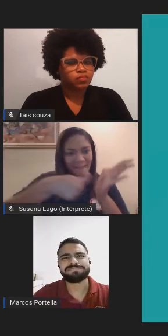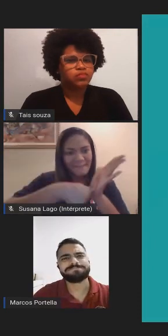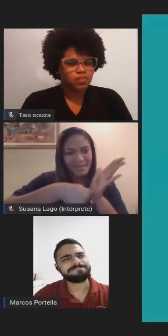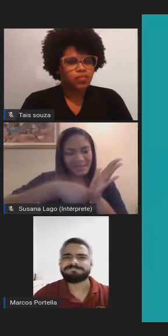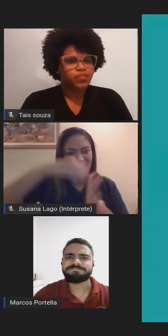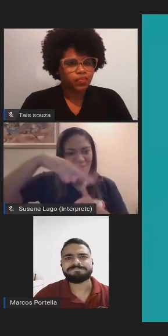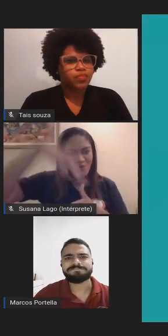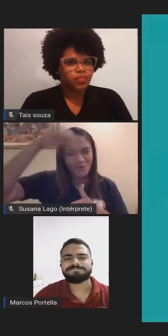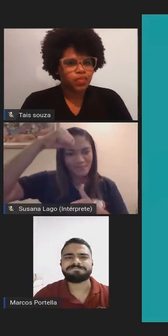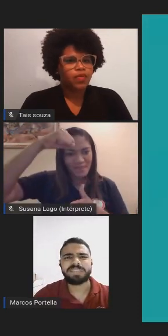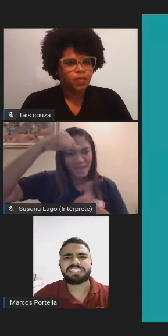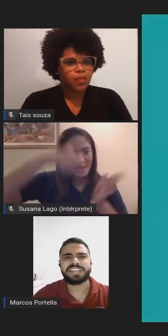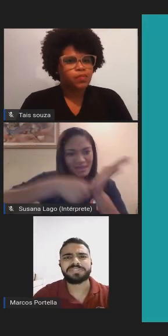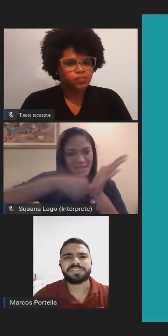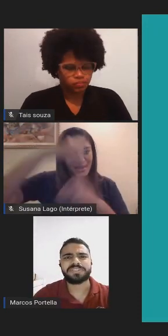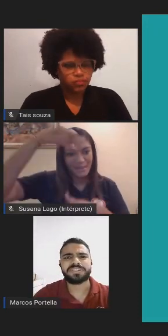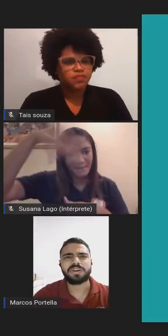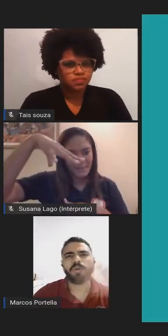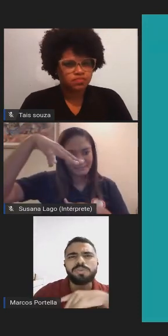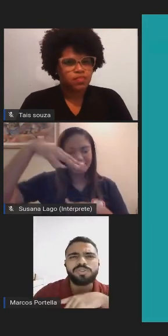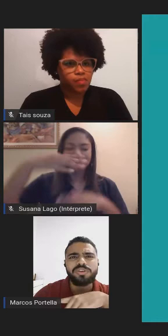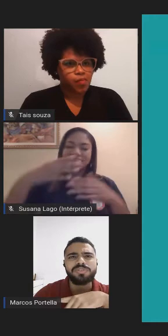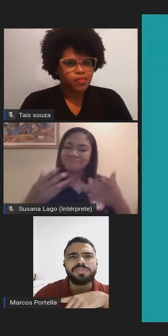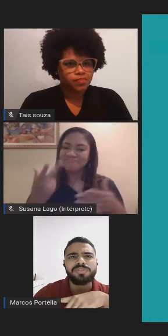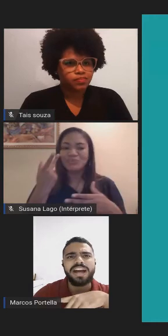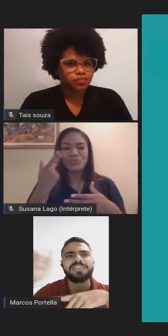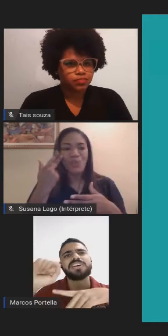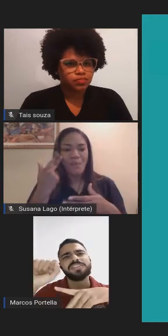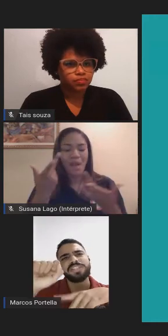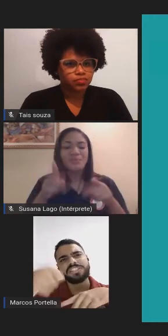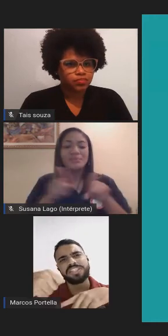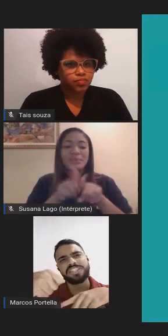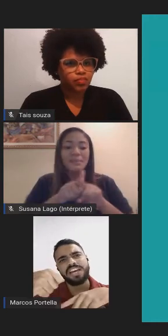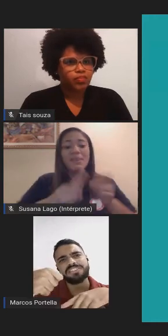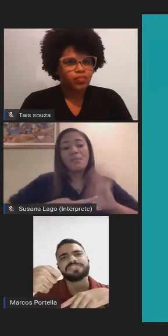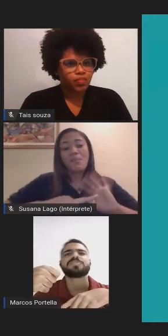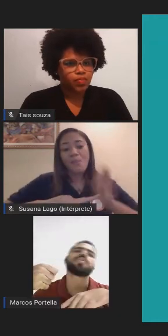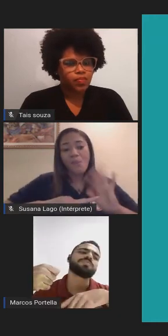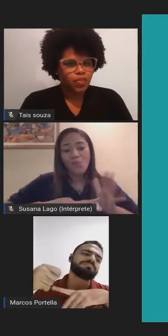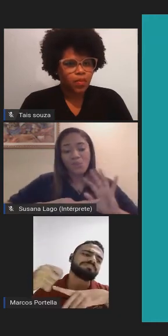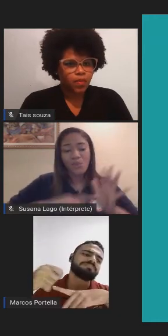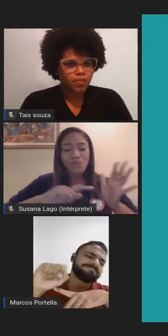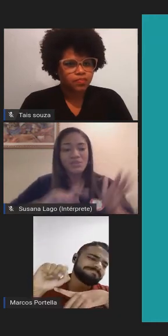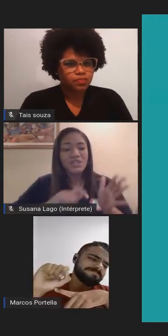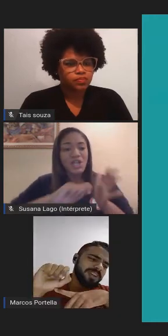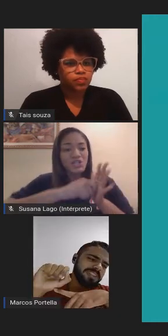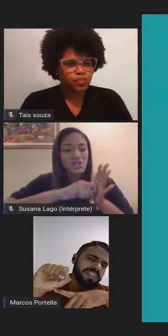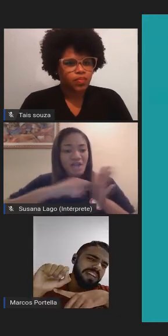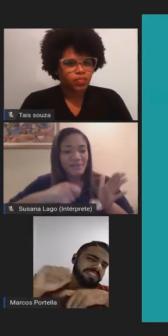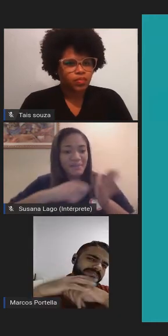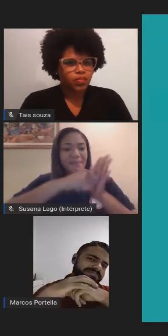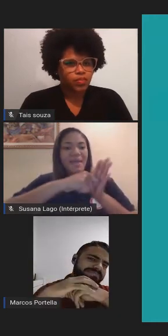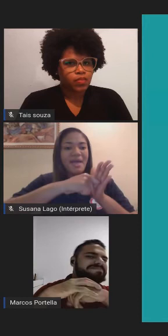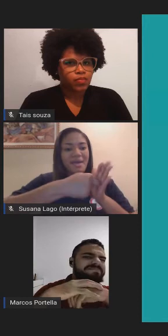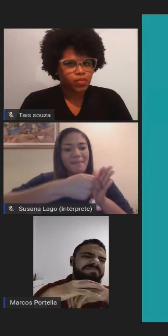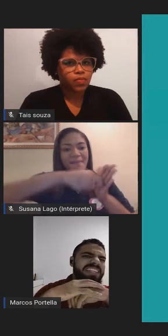é? Bem chato. Ou o motor do carro. Vira a chave ou volta a